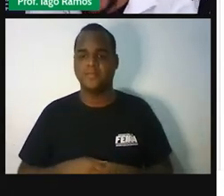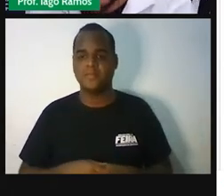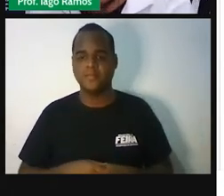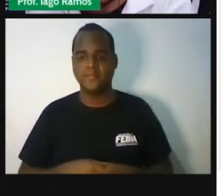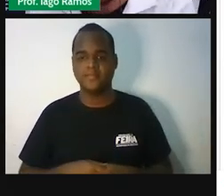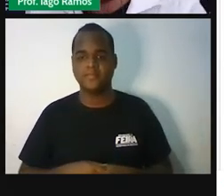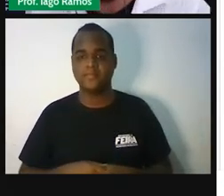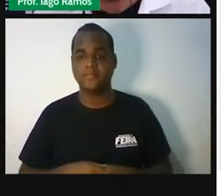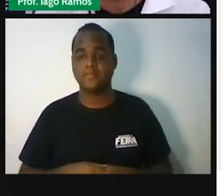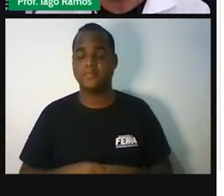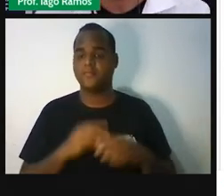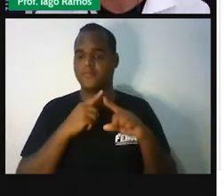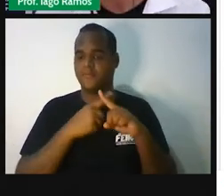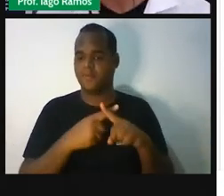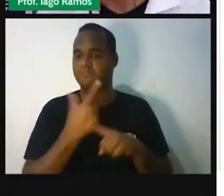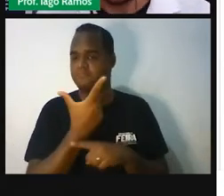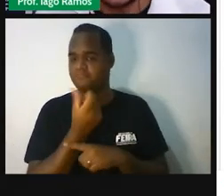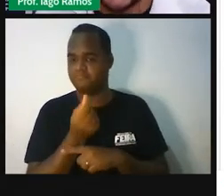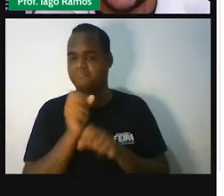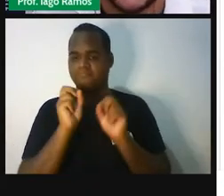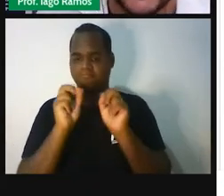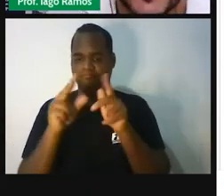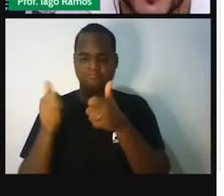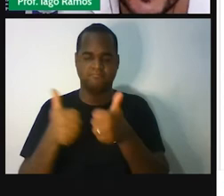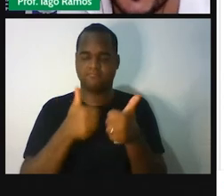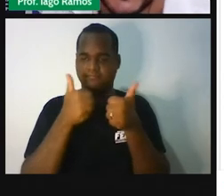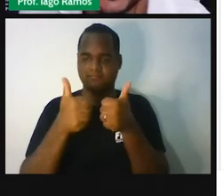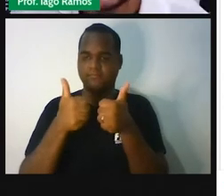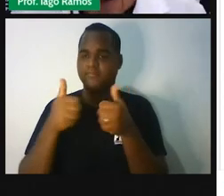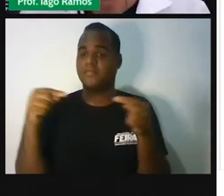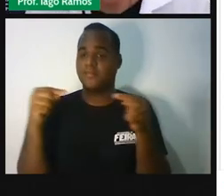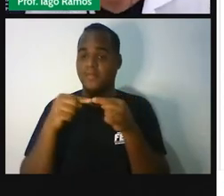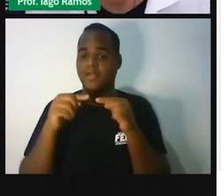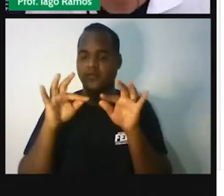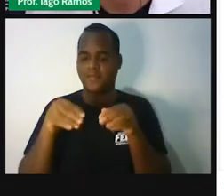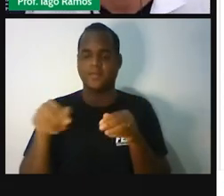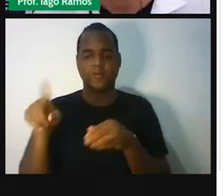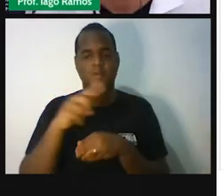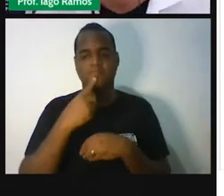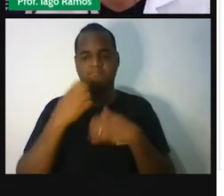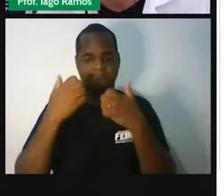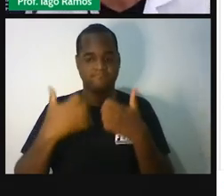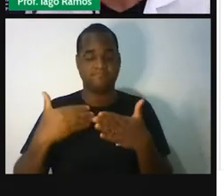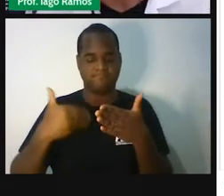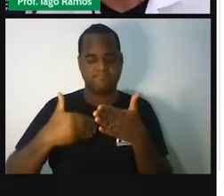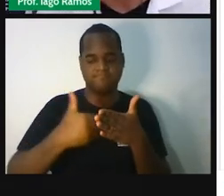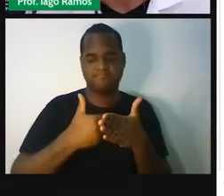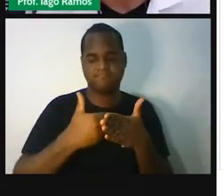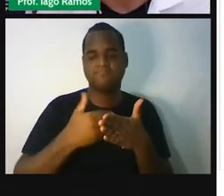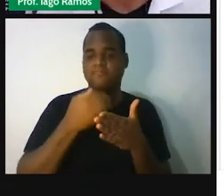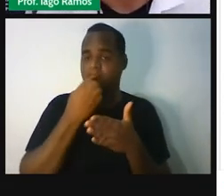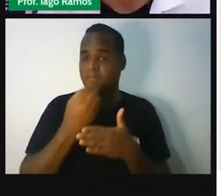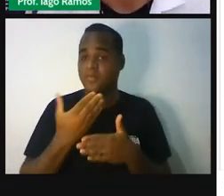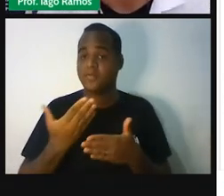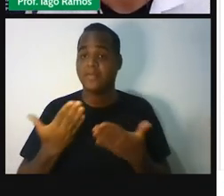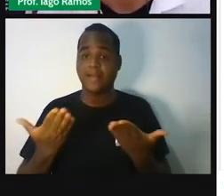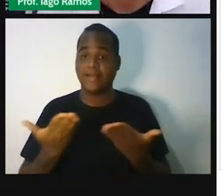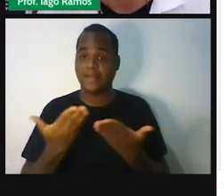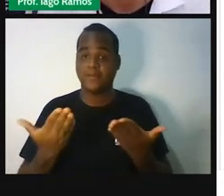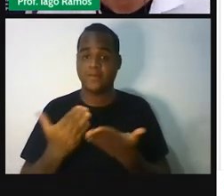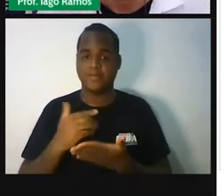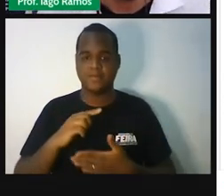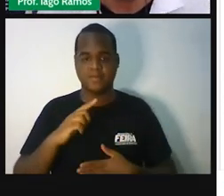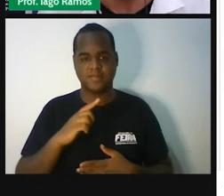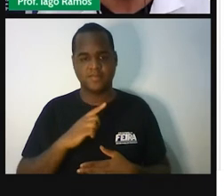vezes 26. Bacana. A gente já estamos chegando lá, certo? Agora a gente tem